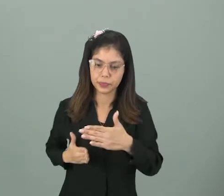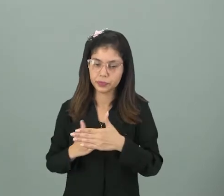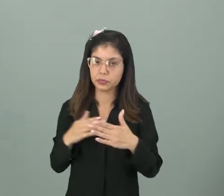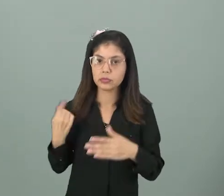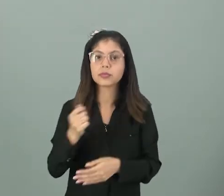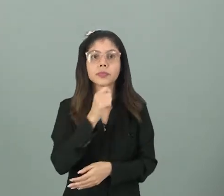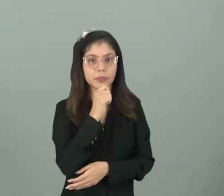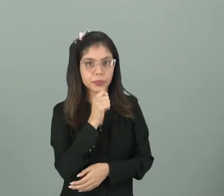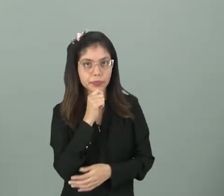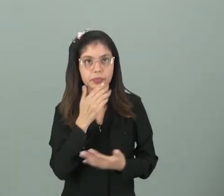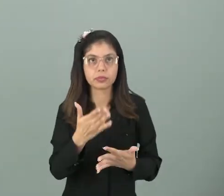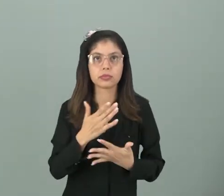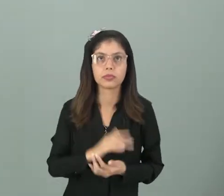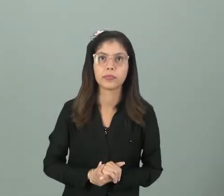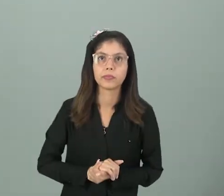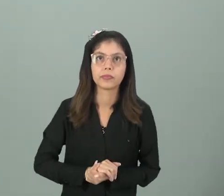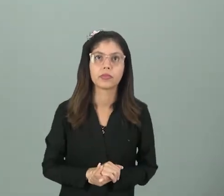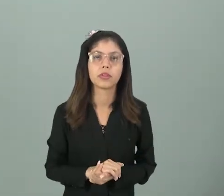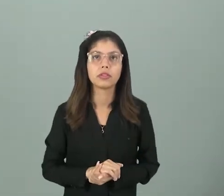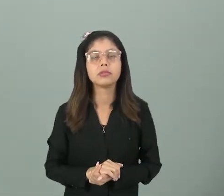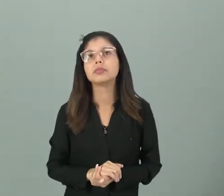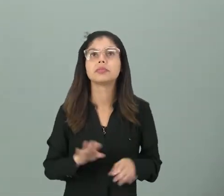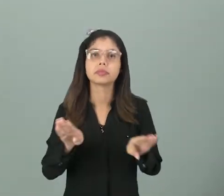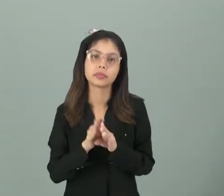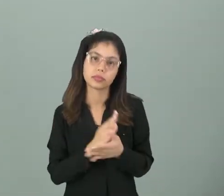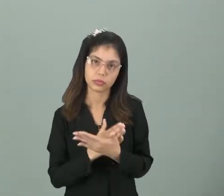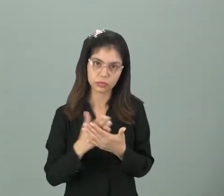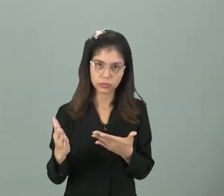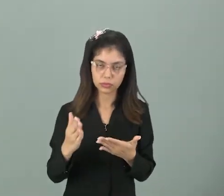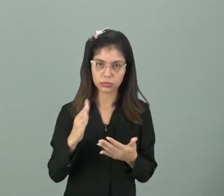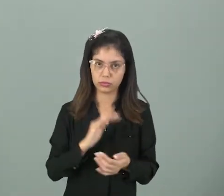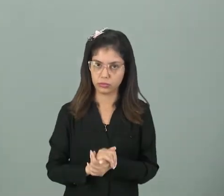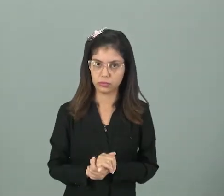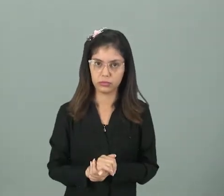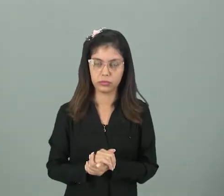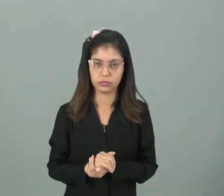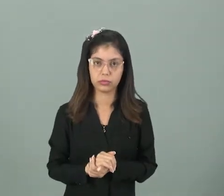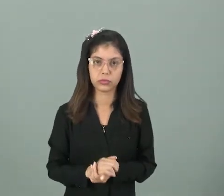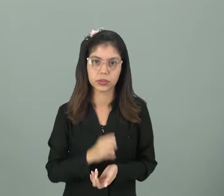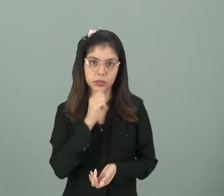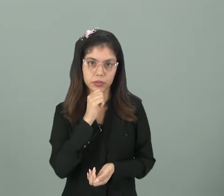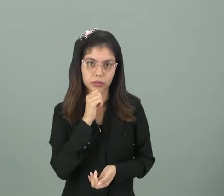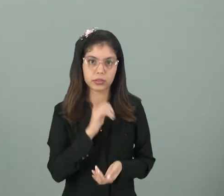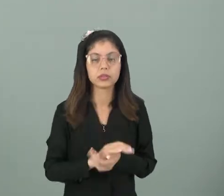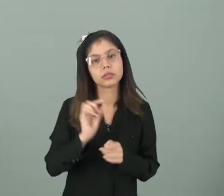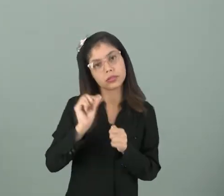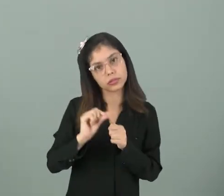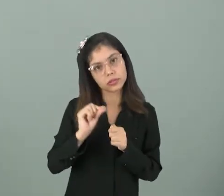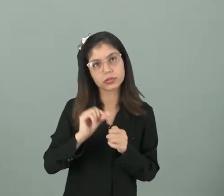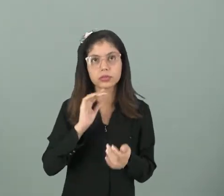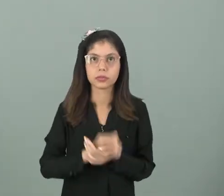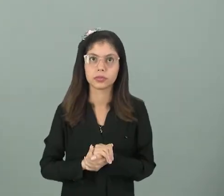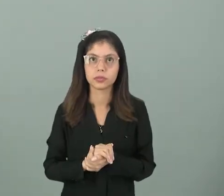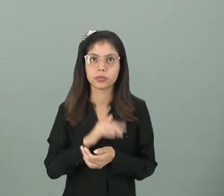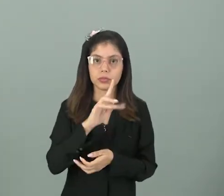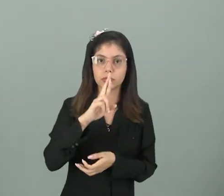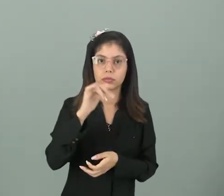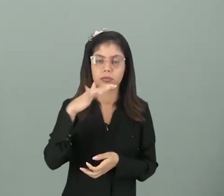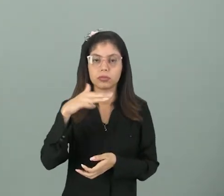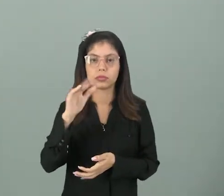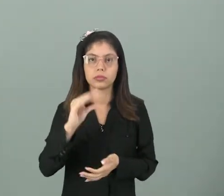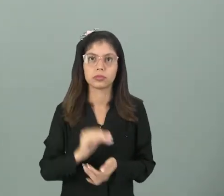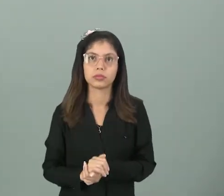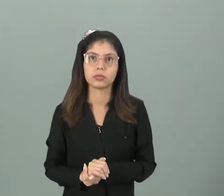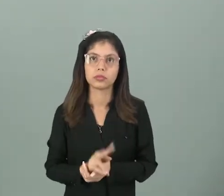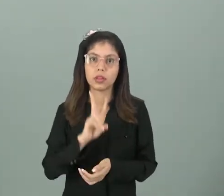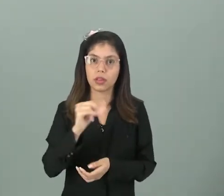delimitados ainda, tá? E aí, quem começou a fazer essa classificação, né, que fez uma das classificações,